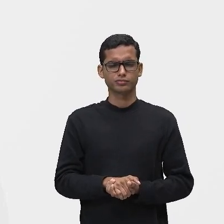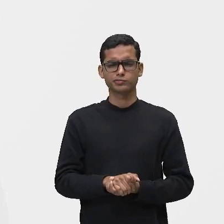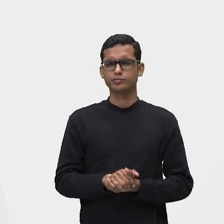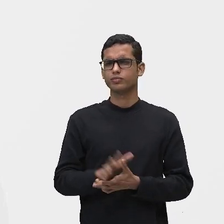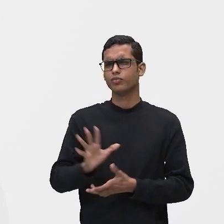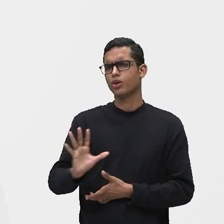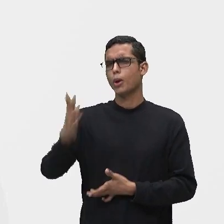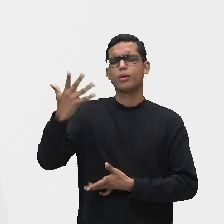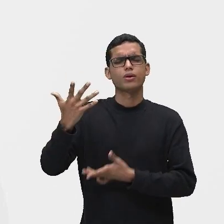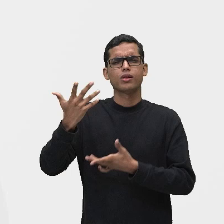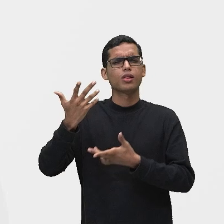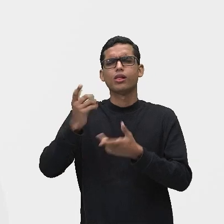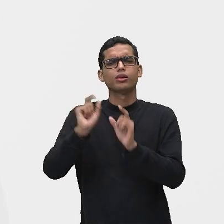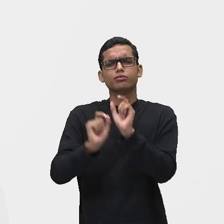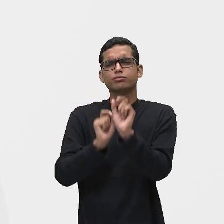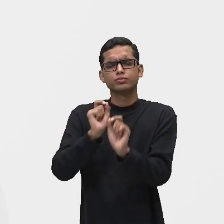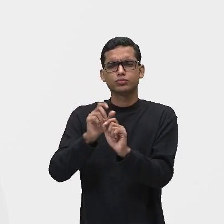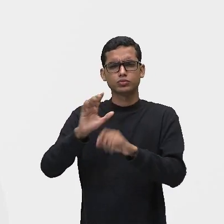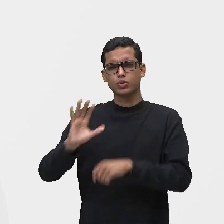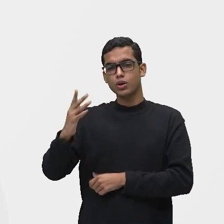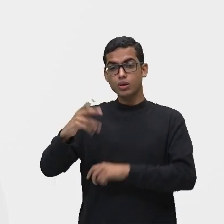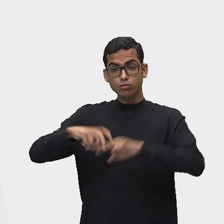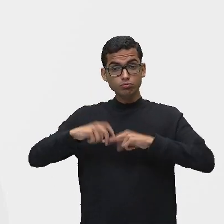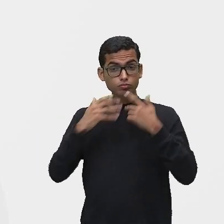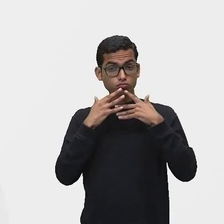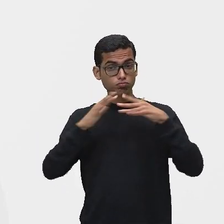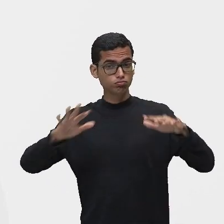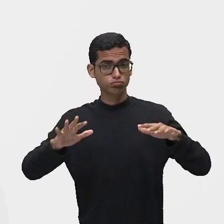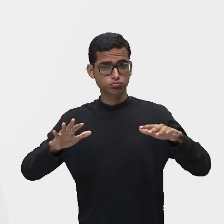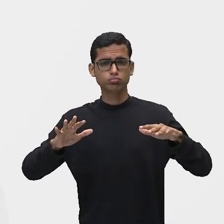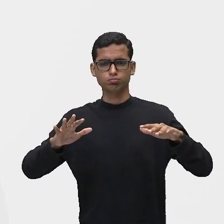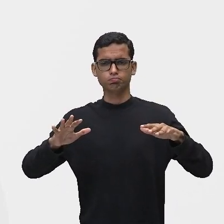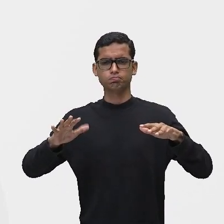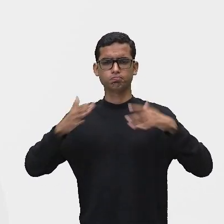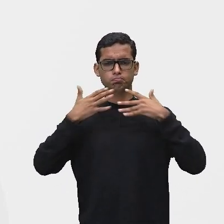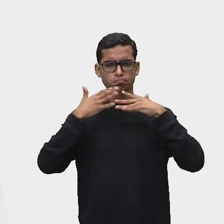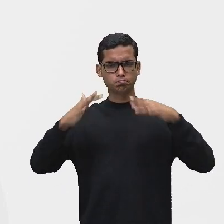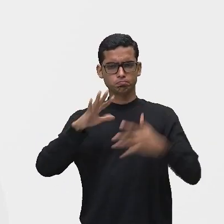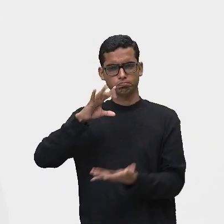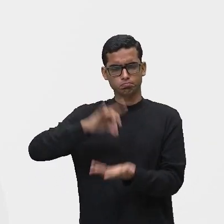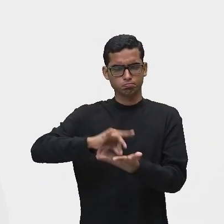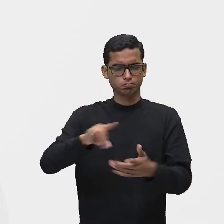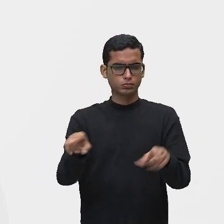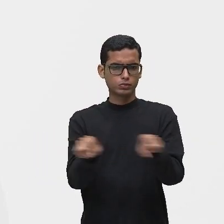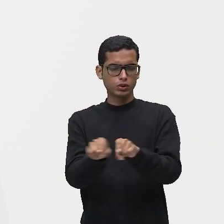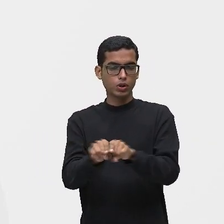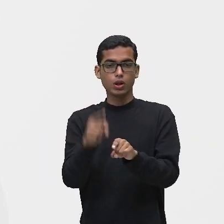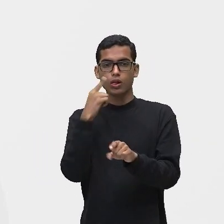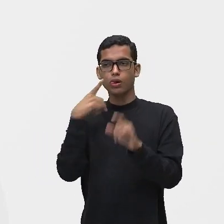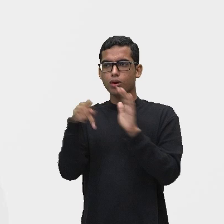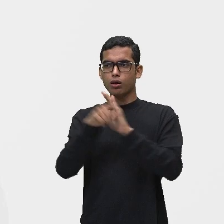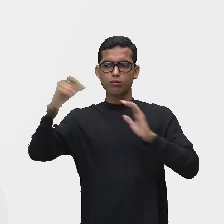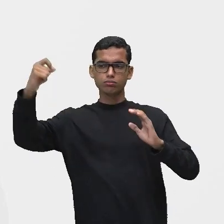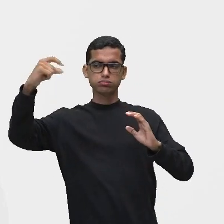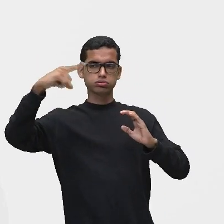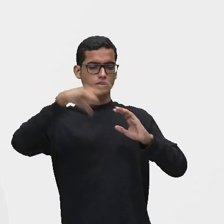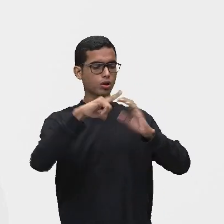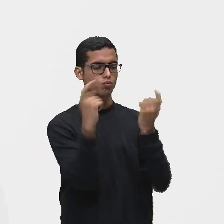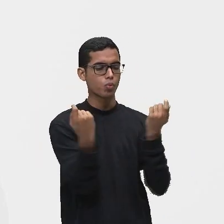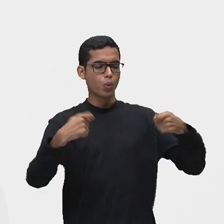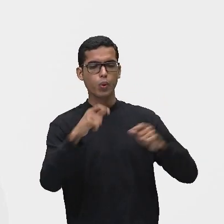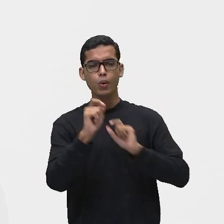acontece? Porque é um fenômeno natural, tá? E aí, gente, o efeito estufa é que